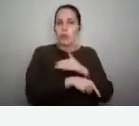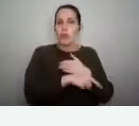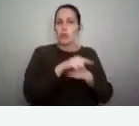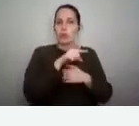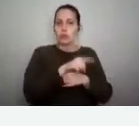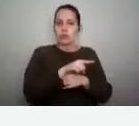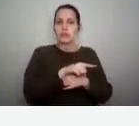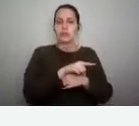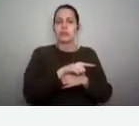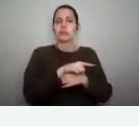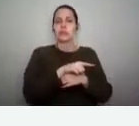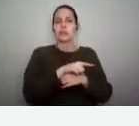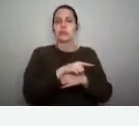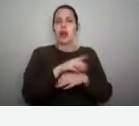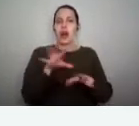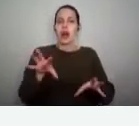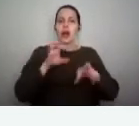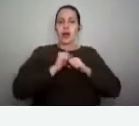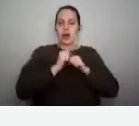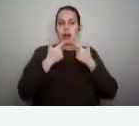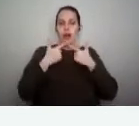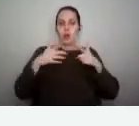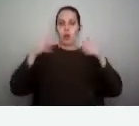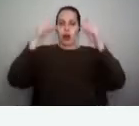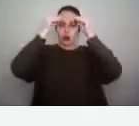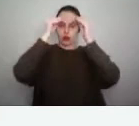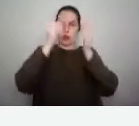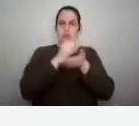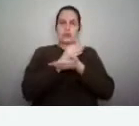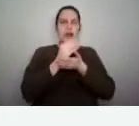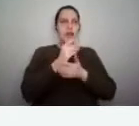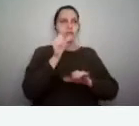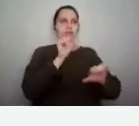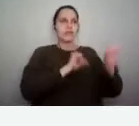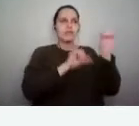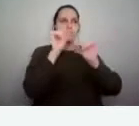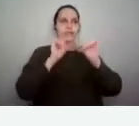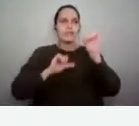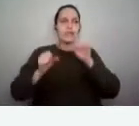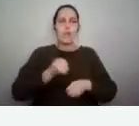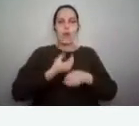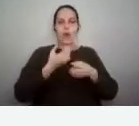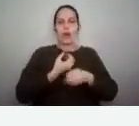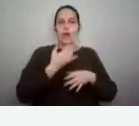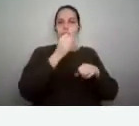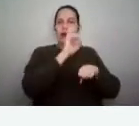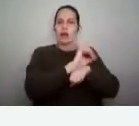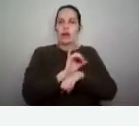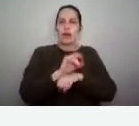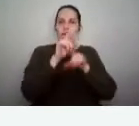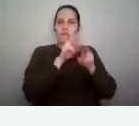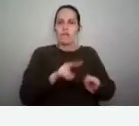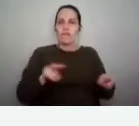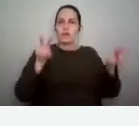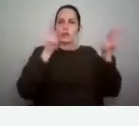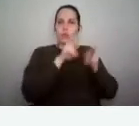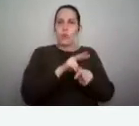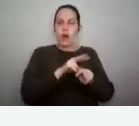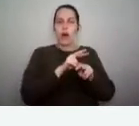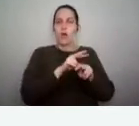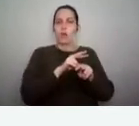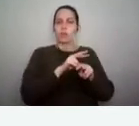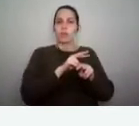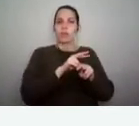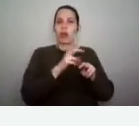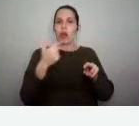a transformar e construir poemas visuais e animações lindas, que eu concluí que todos